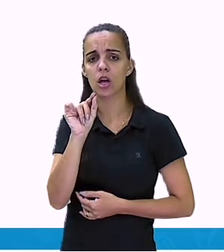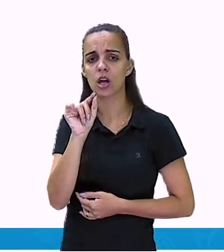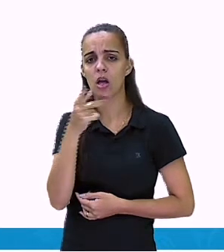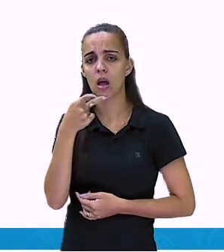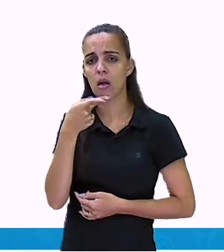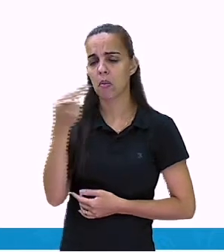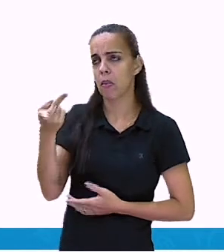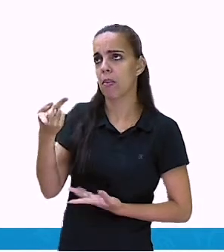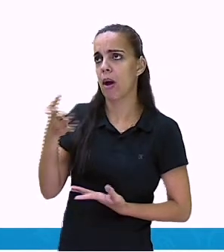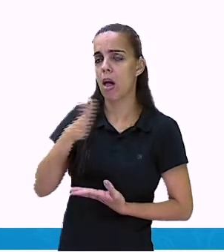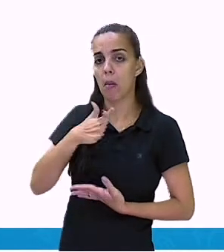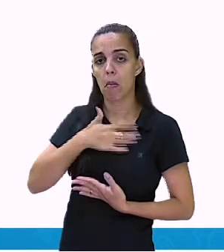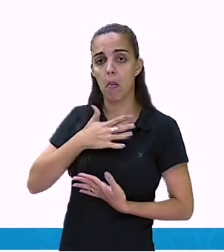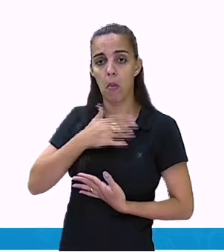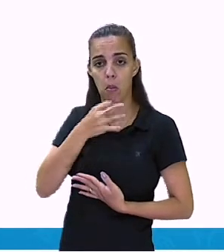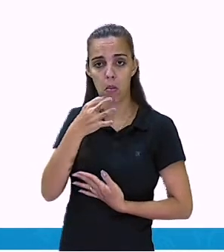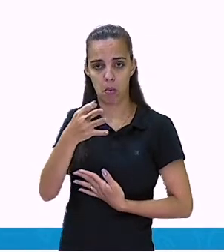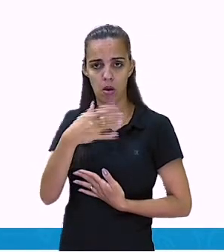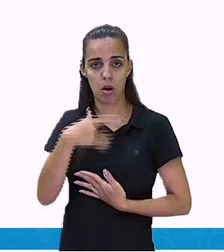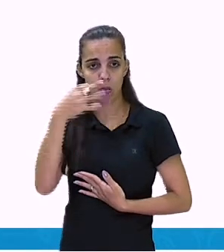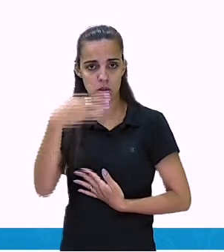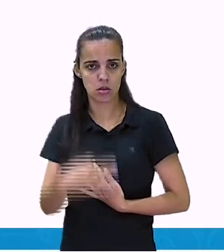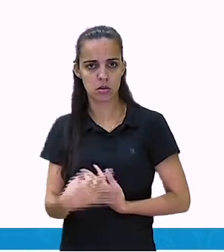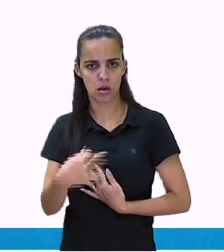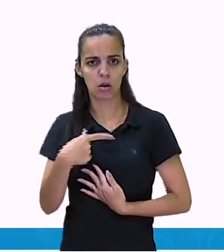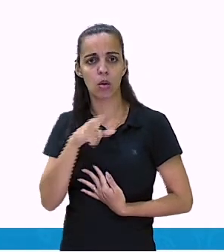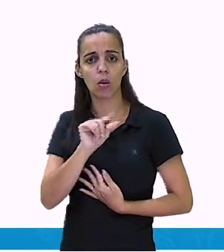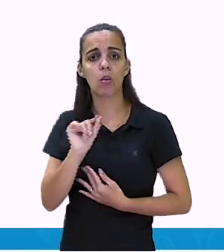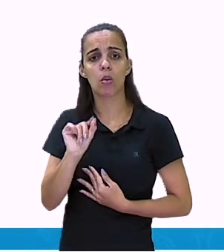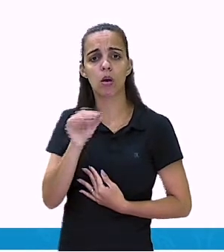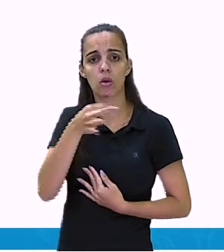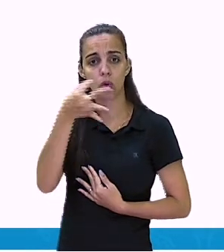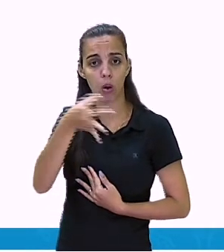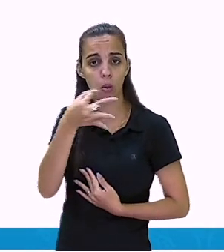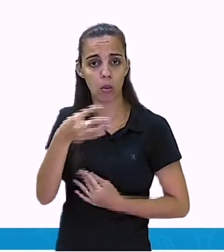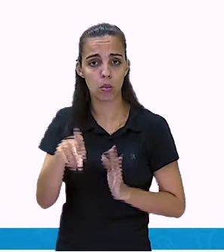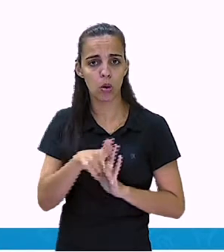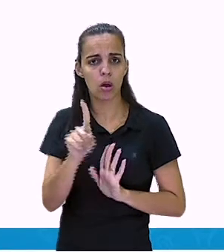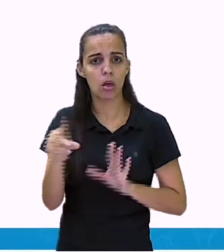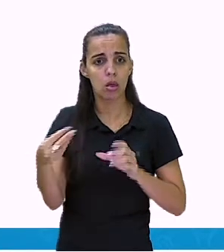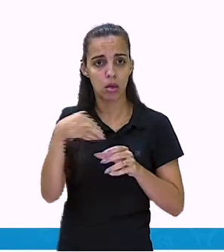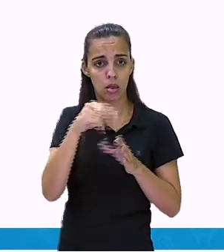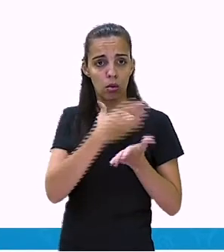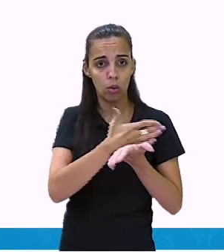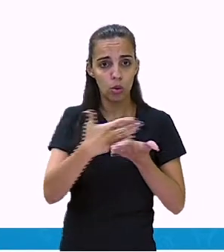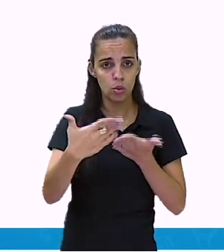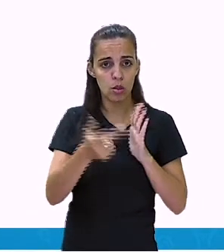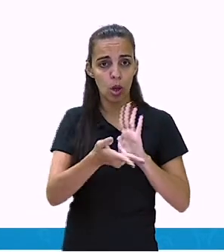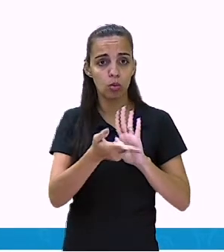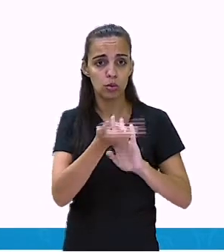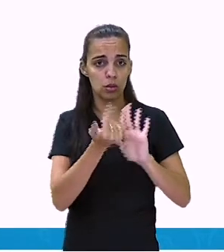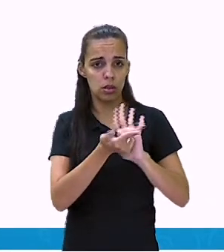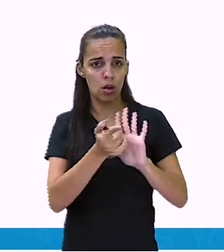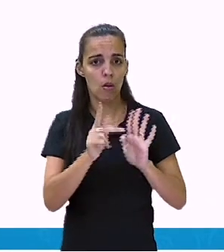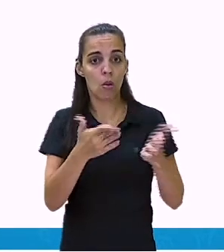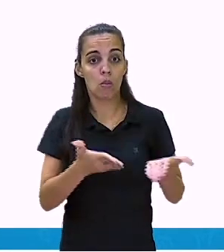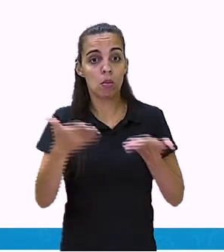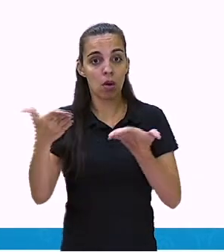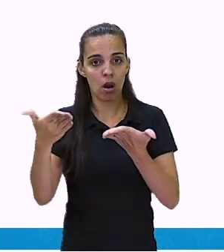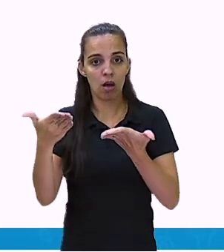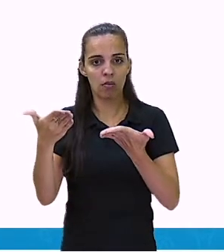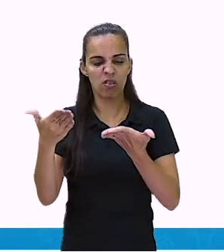justificativa ao argumento, já que estou justificando. A introdução dos